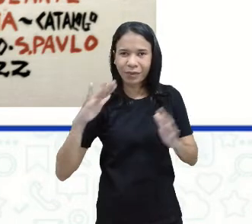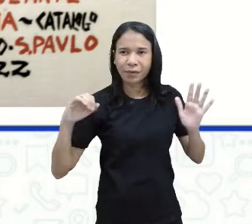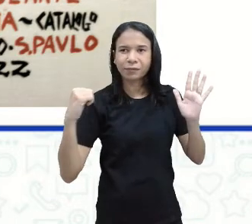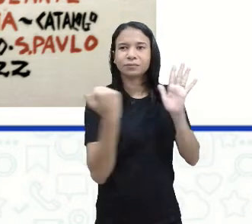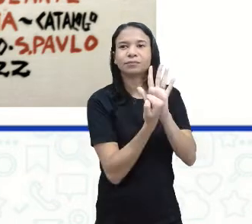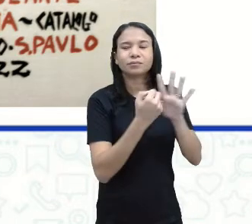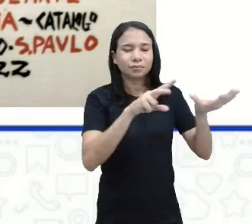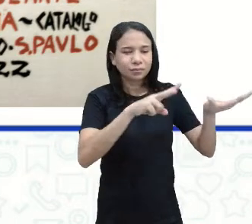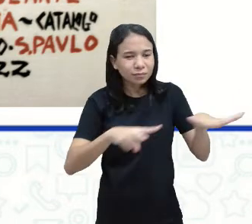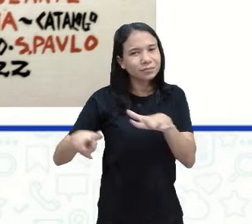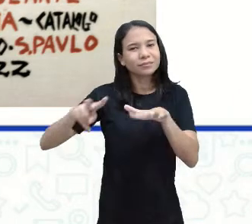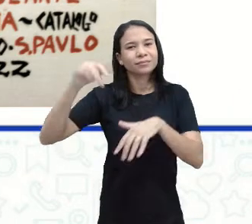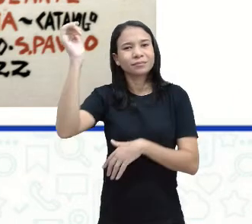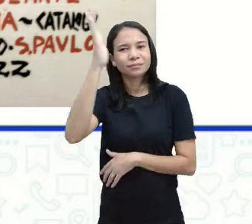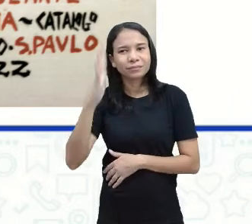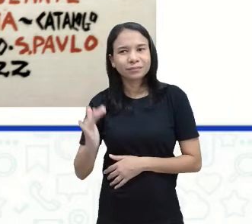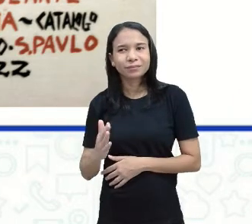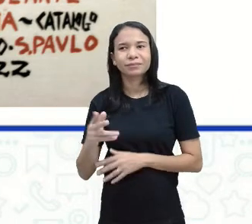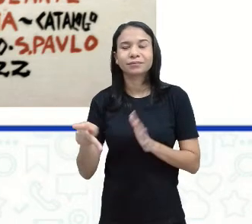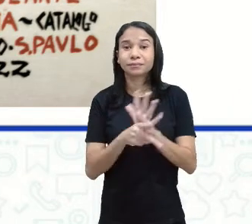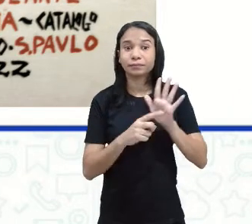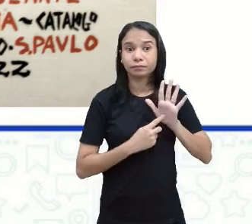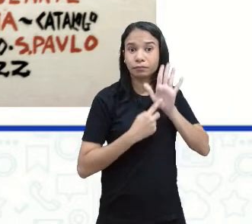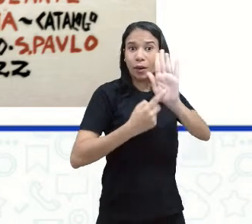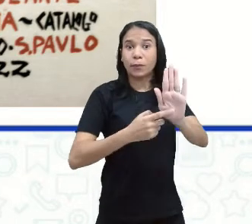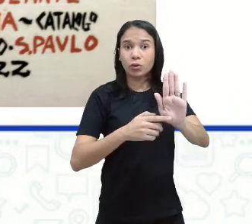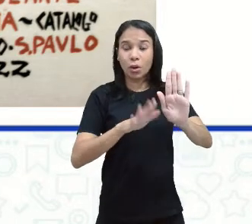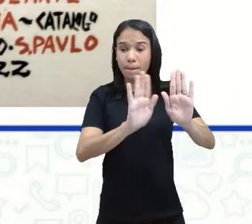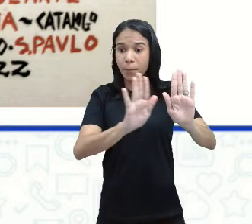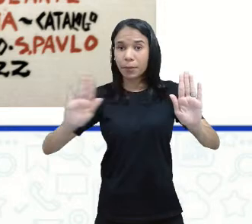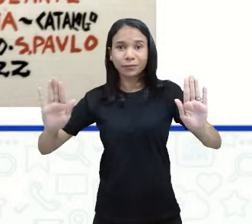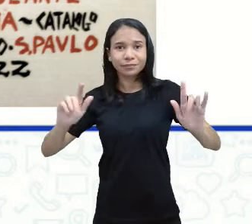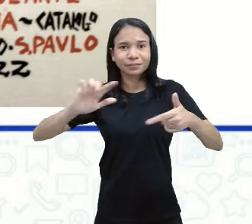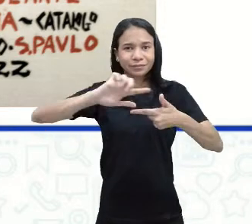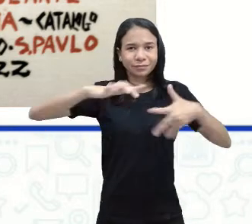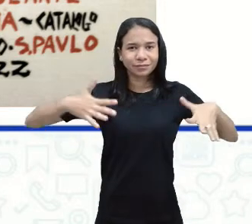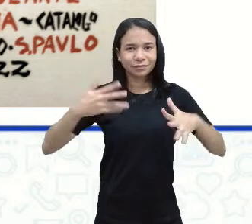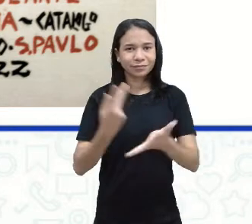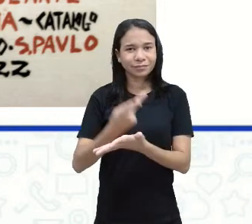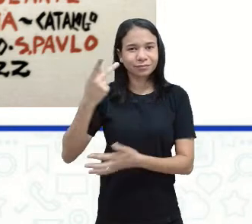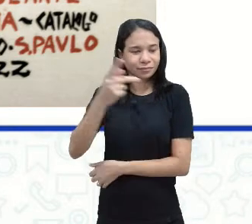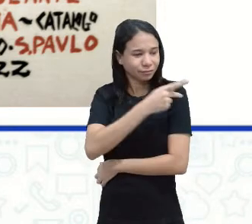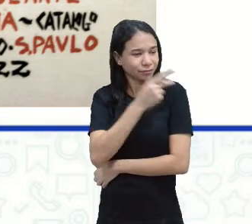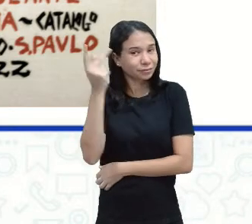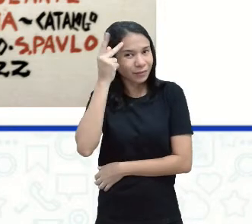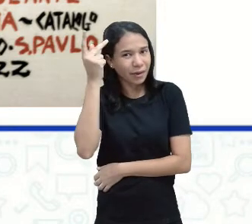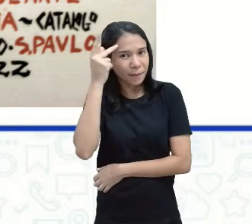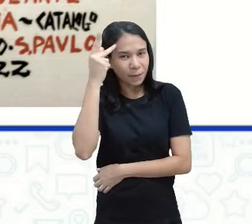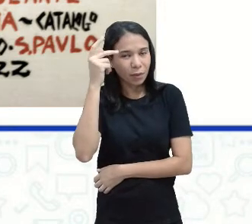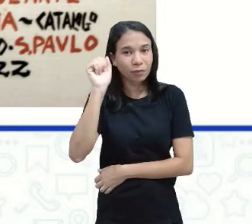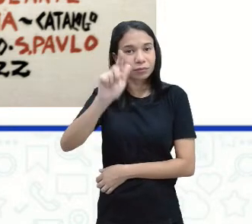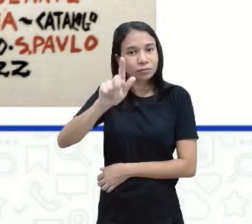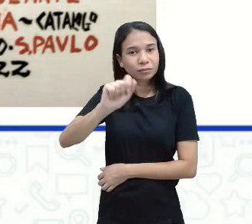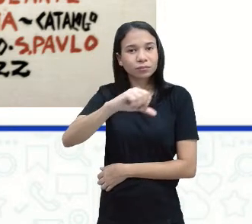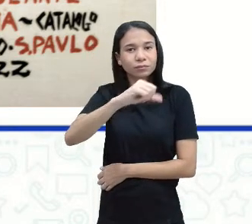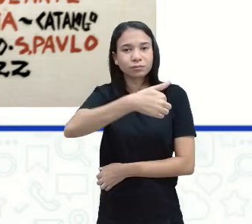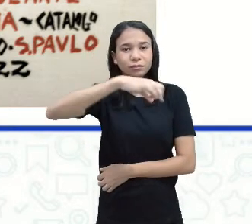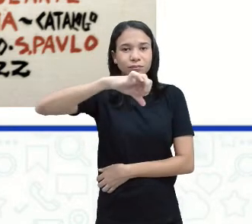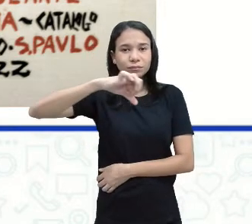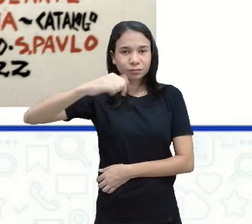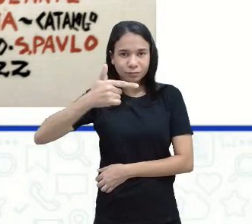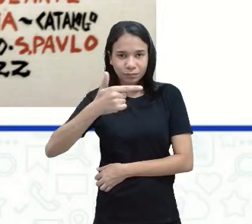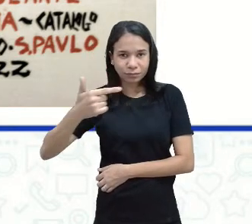Semana brasileiro, né? Que foi a Semana de Arte Moderna, que aconteceu em São Paulo, em agosto de